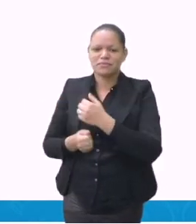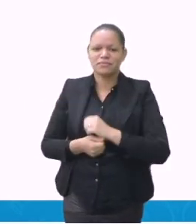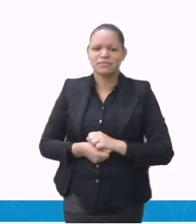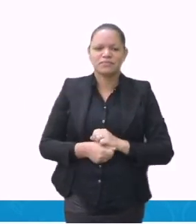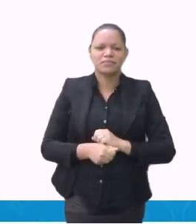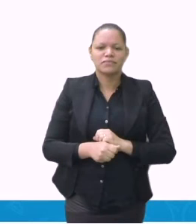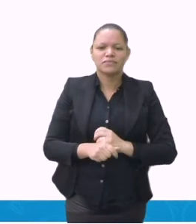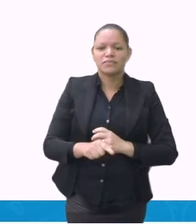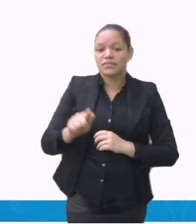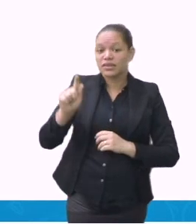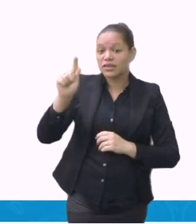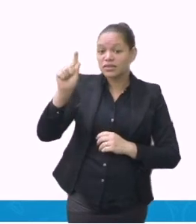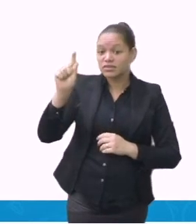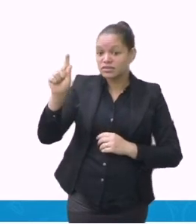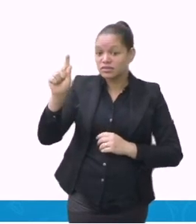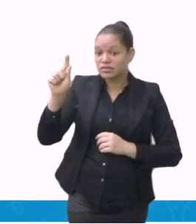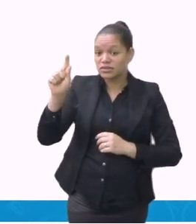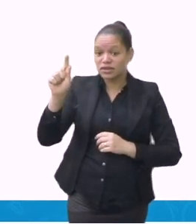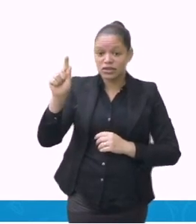Qual é a coordenada?